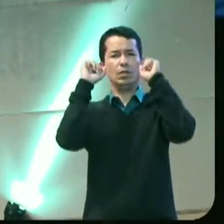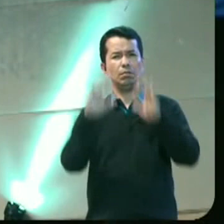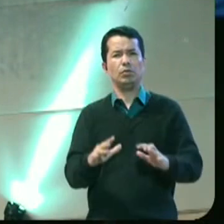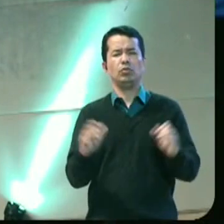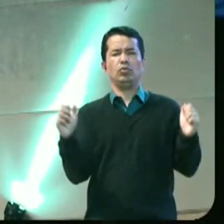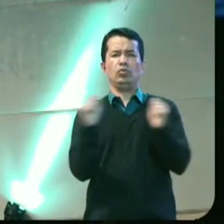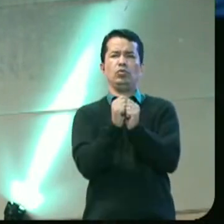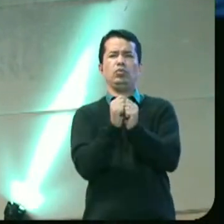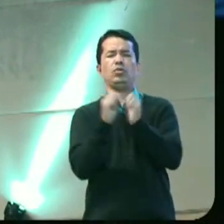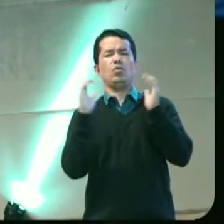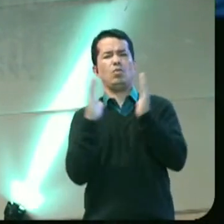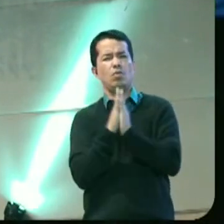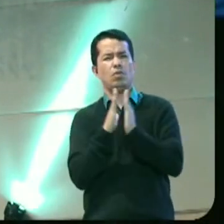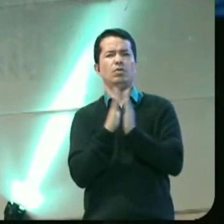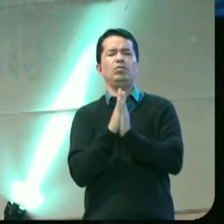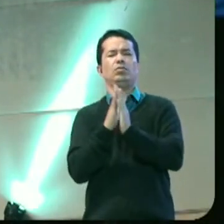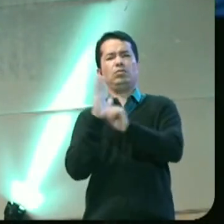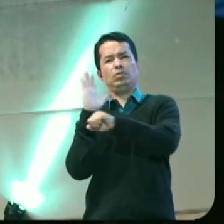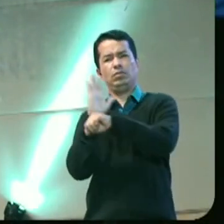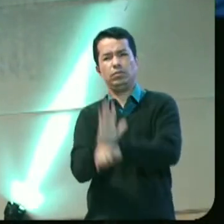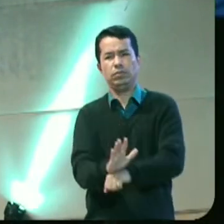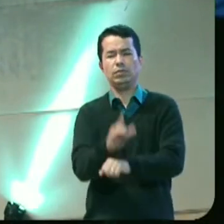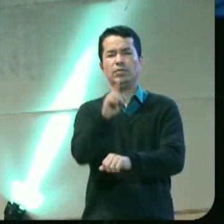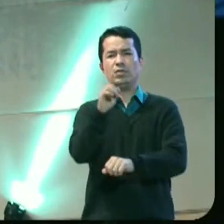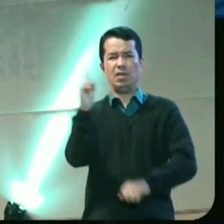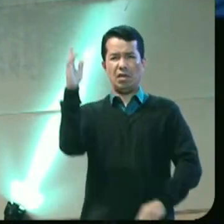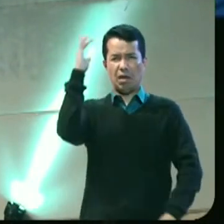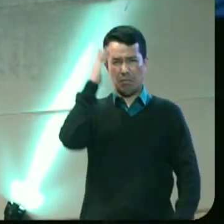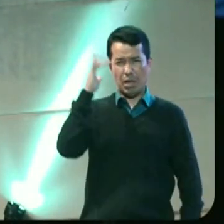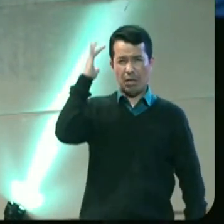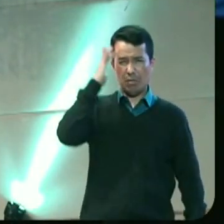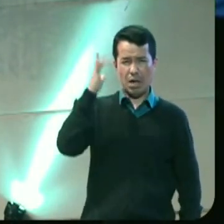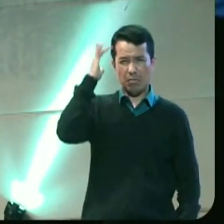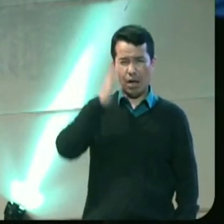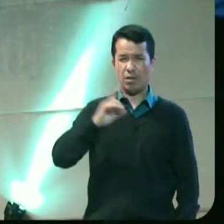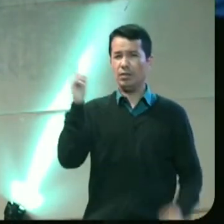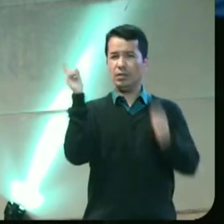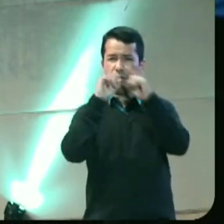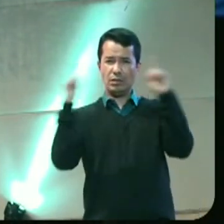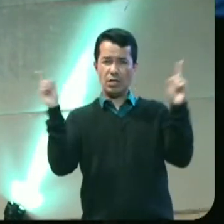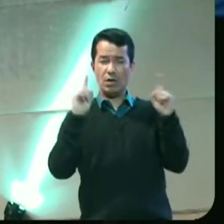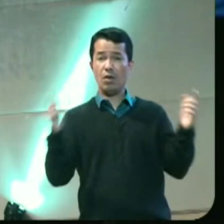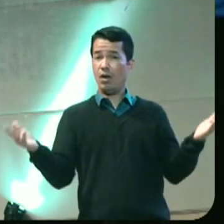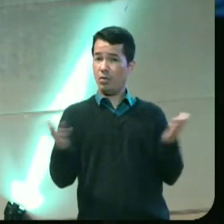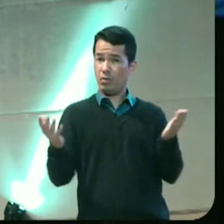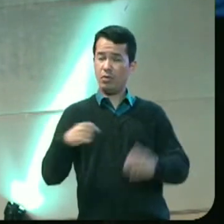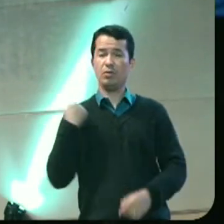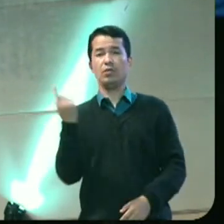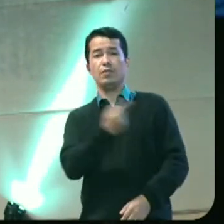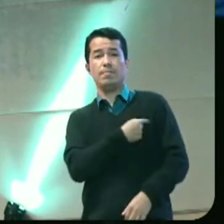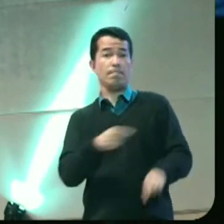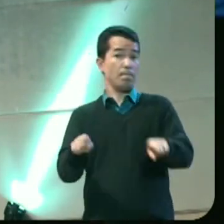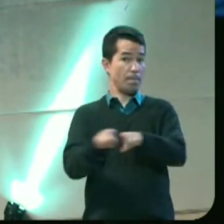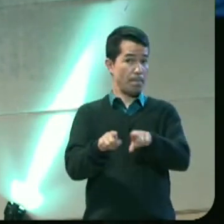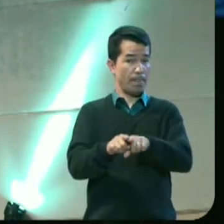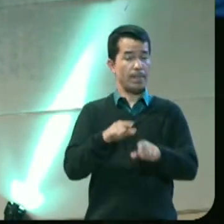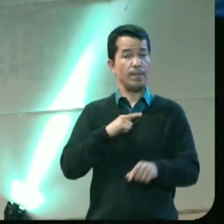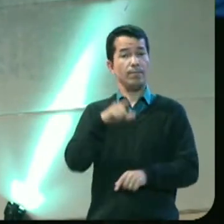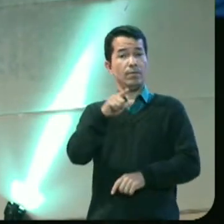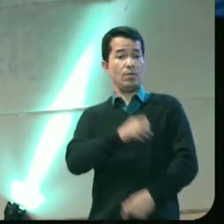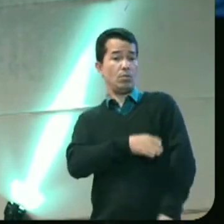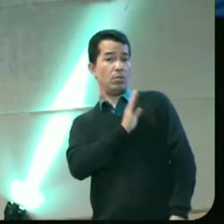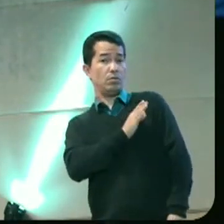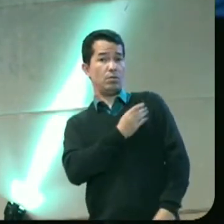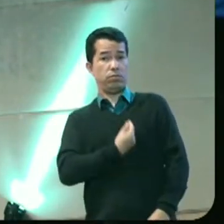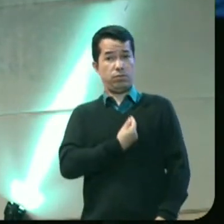sua vida para Jesus. Manda aí, não deixa para depois essa decisão. Essa é uma decisão que tem resultados eternos. Quando